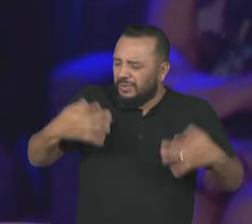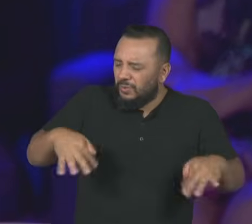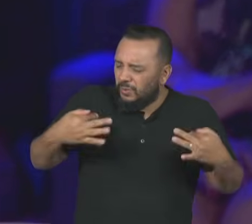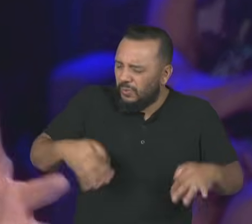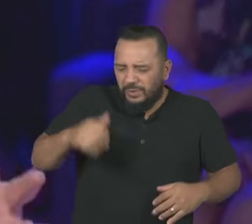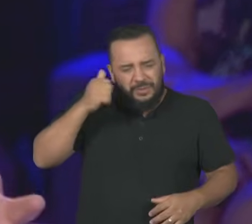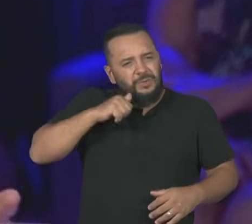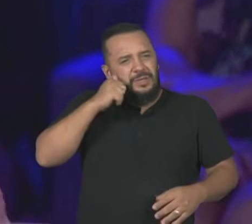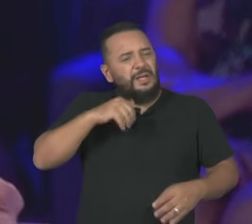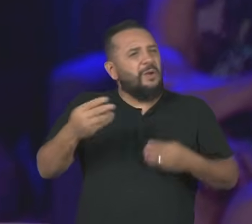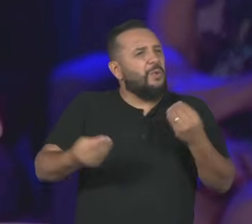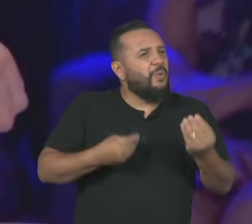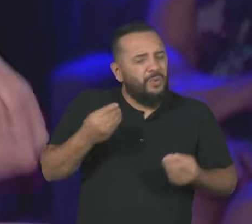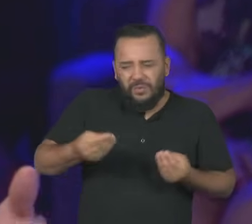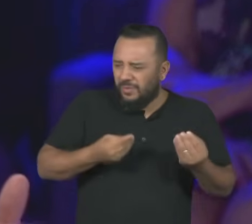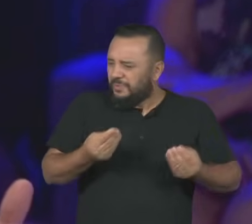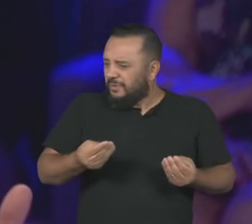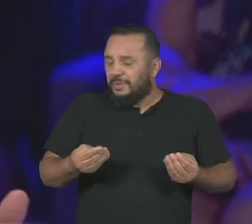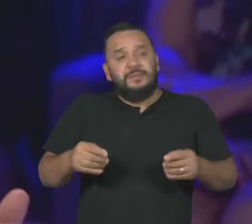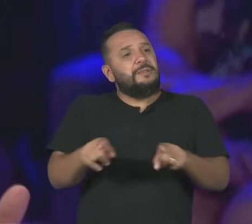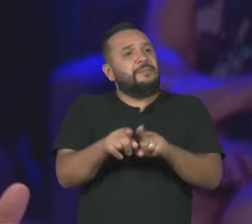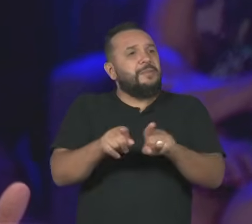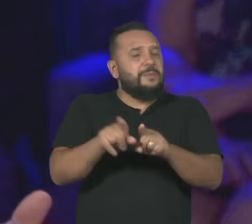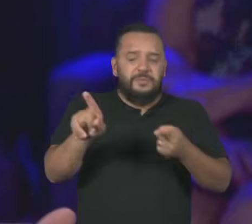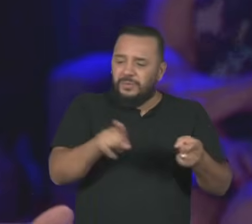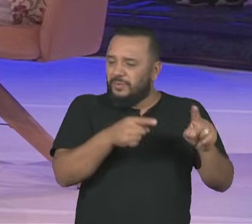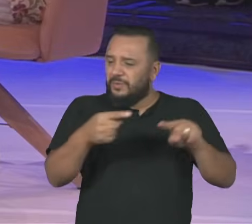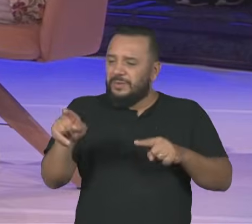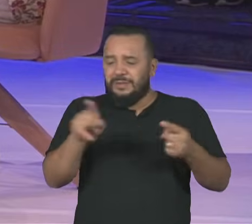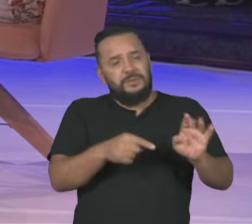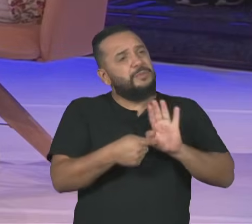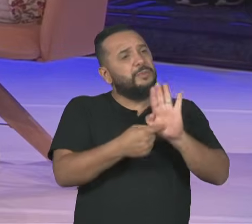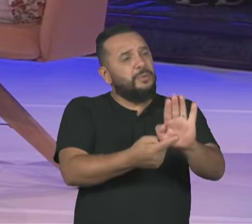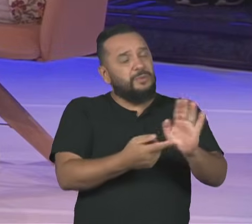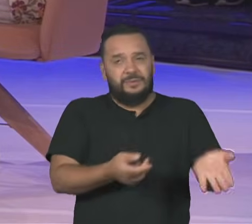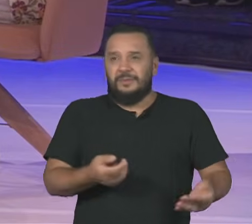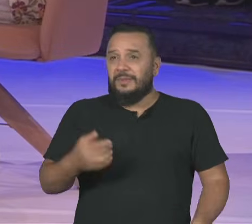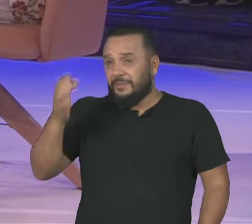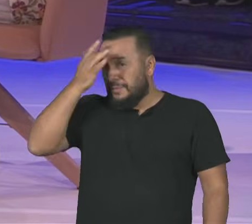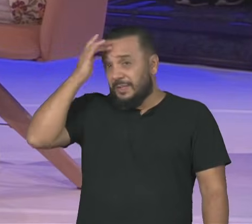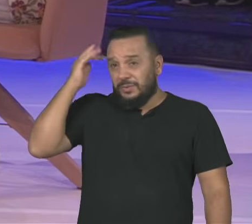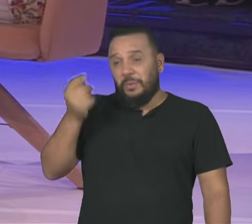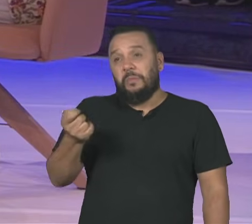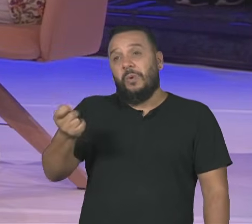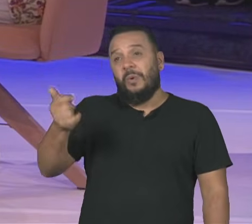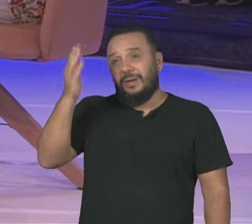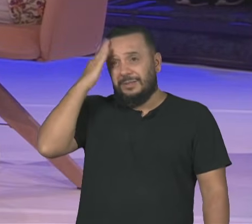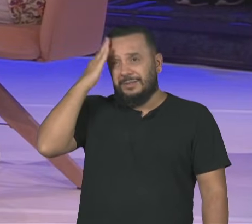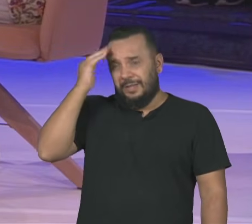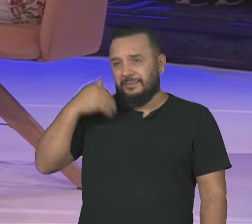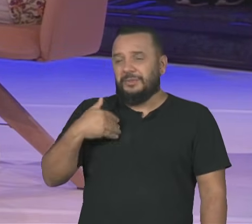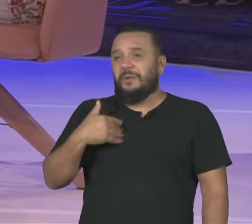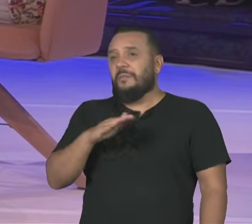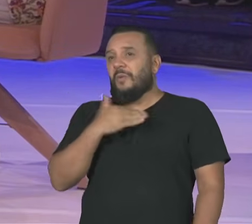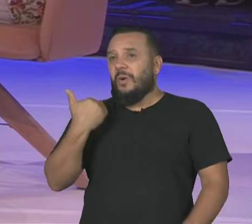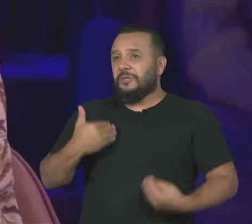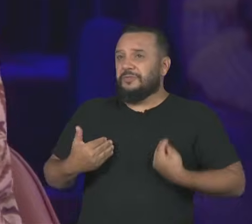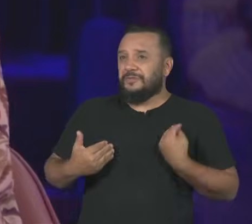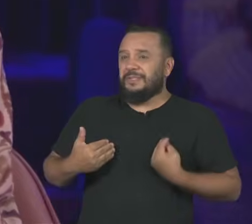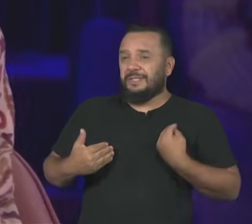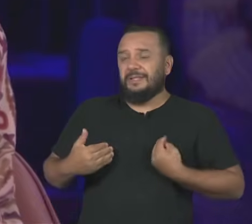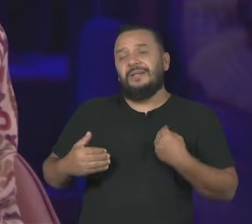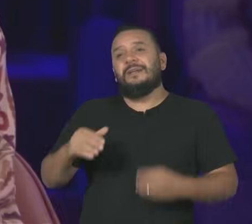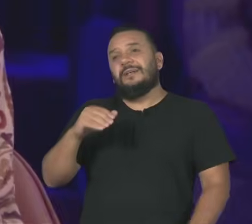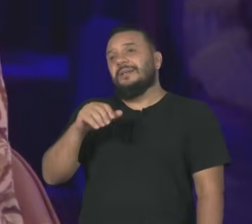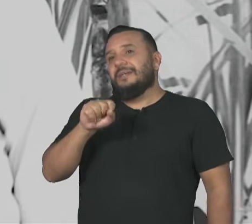como é que ela interpretou aquilo, e as canções, né? Pouca gente sabe, mas, por exemplo, no Morte e Vida Severina,